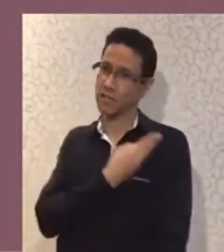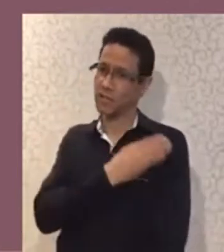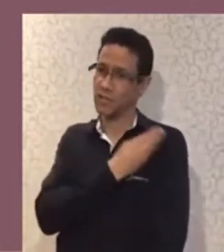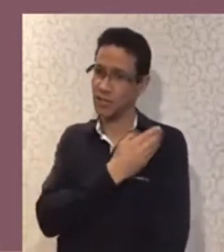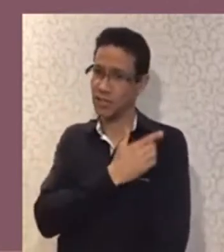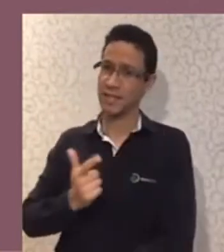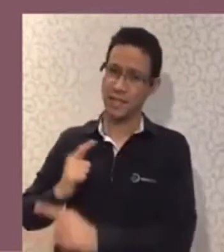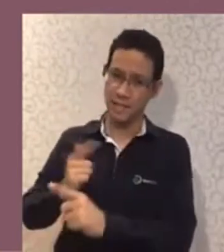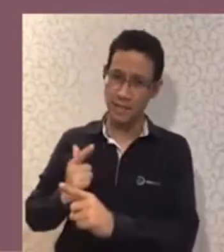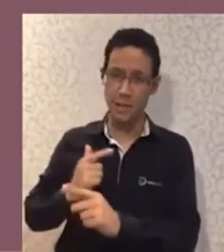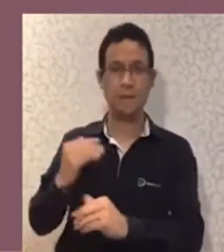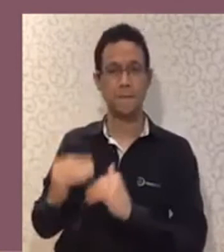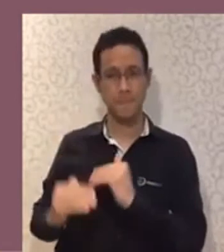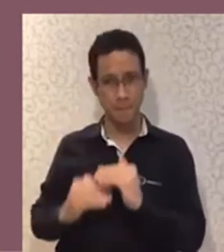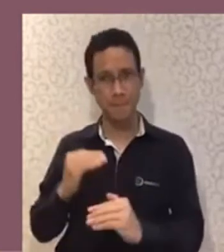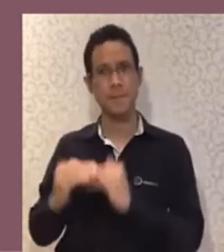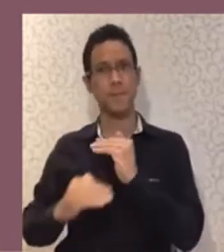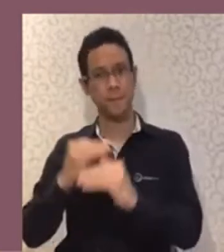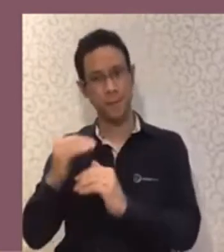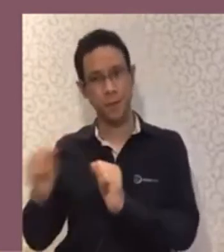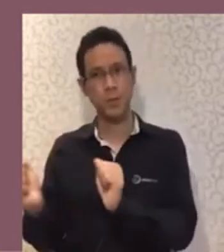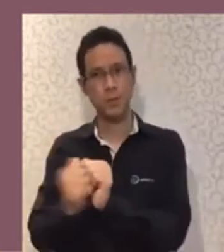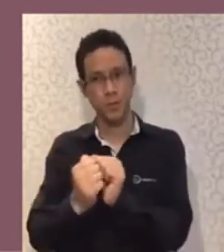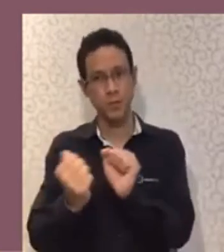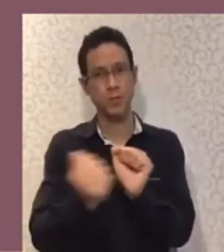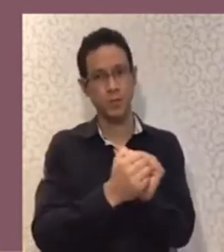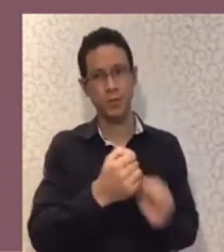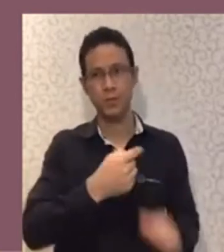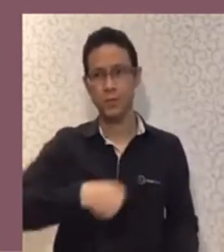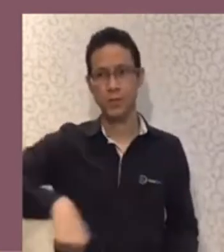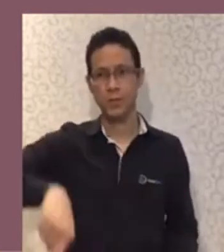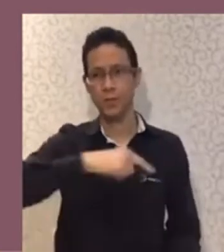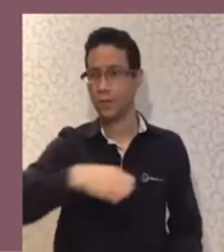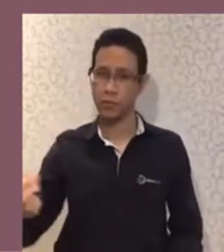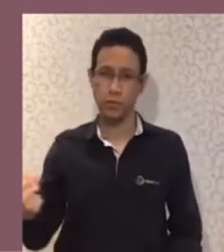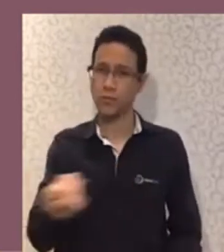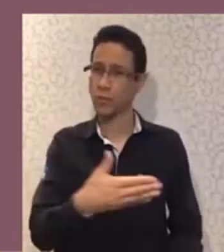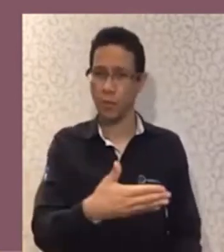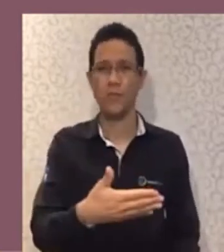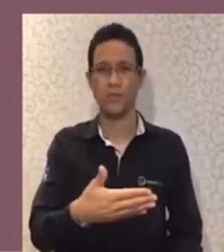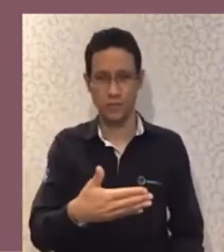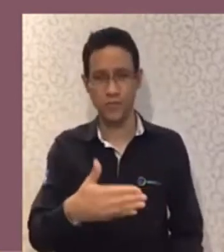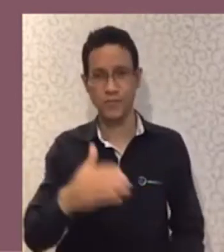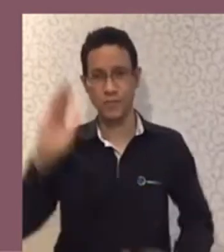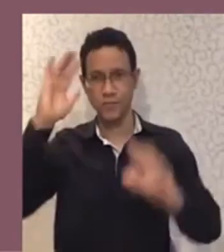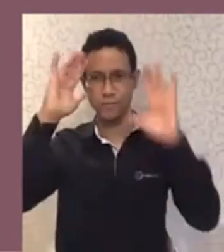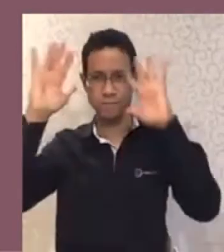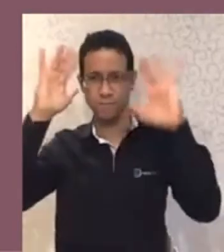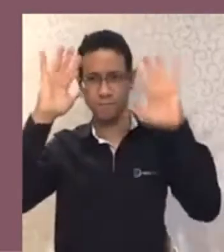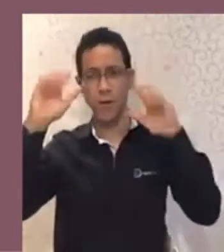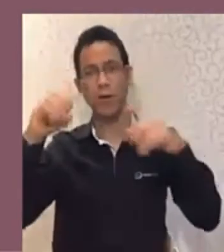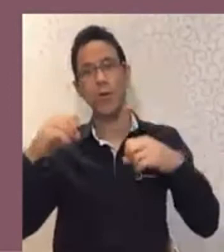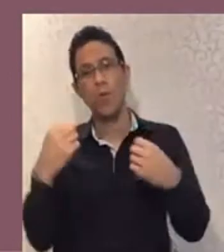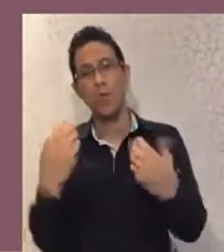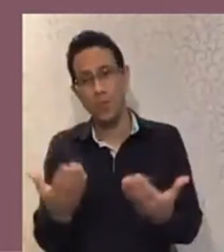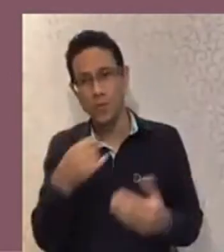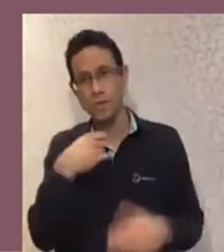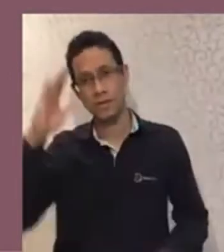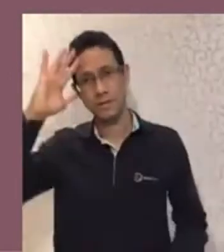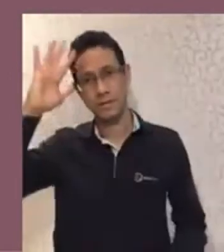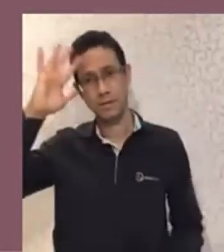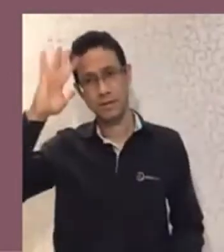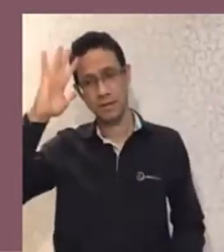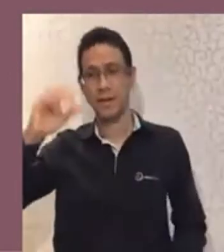construir junto aos meus novos imaginários, ou imaginar uma sociedade